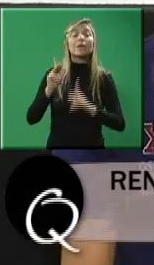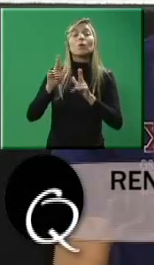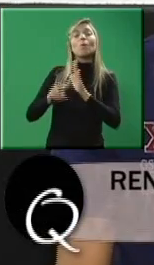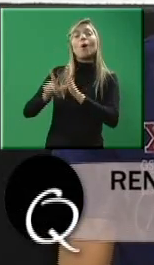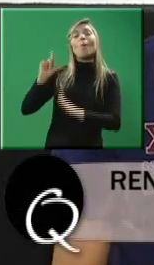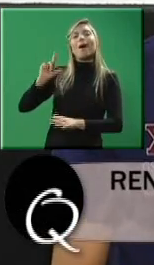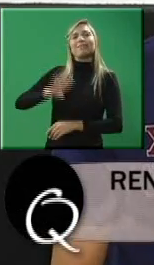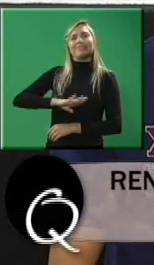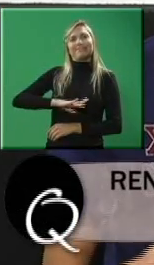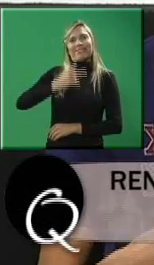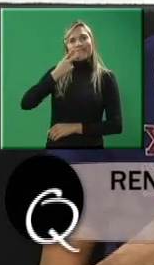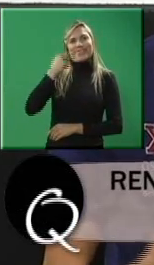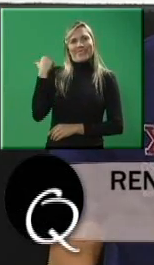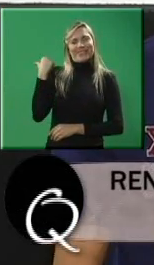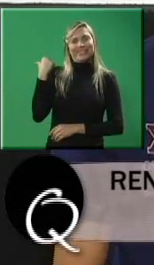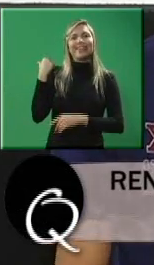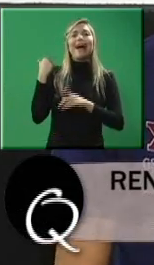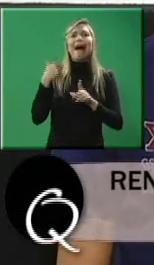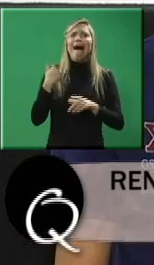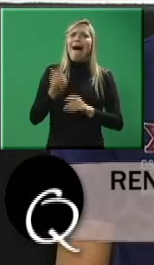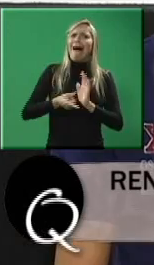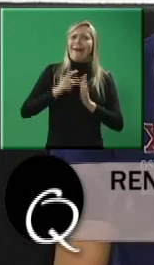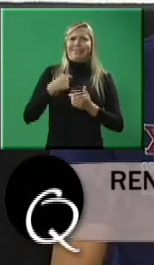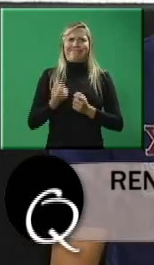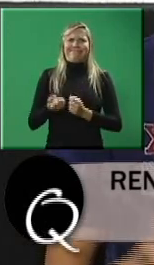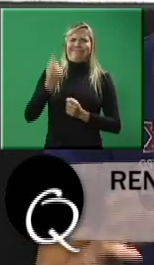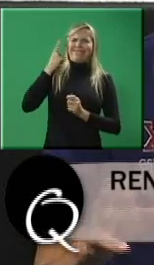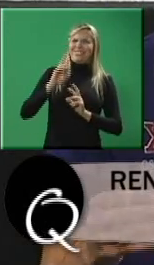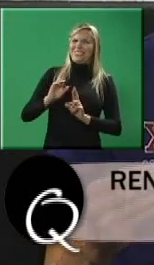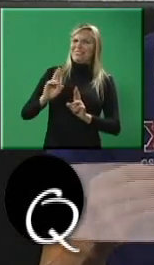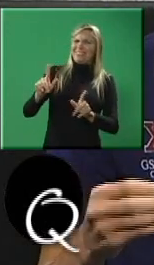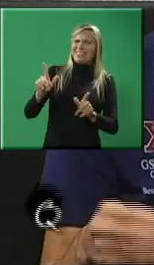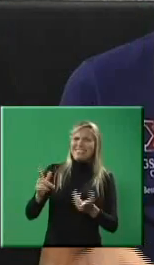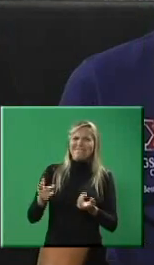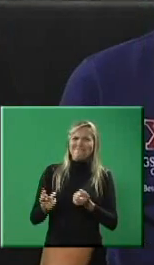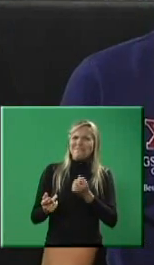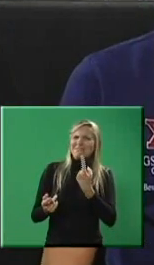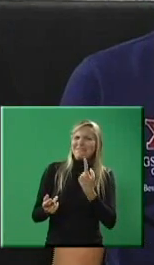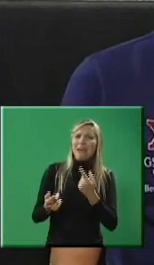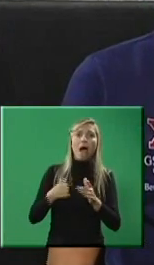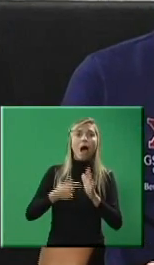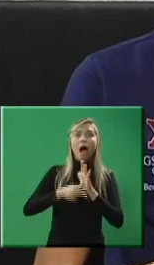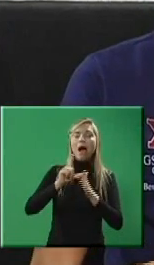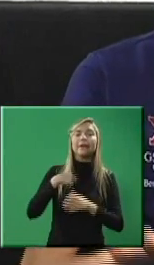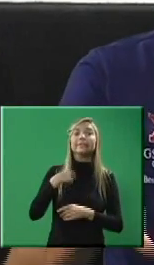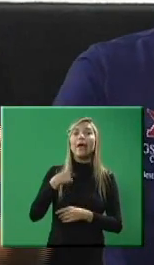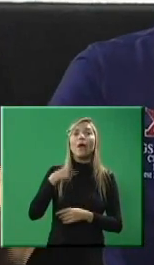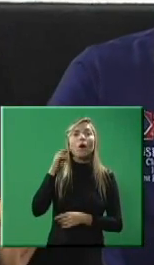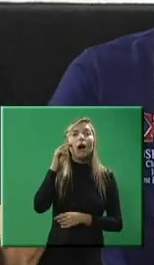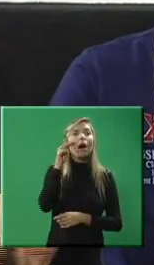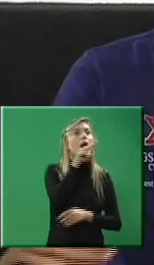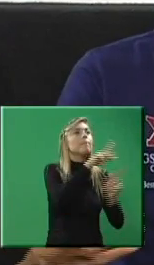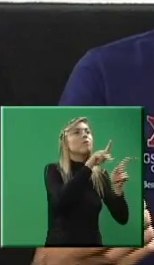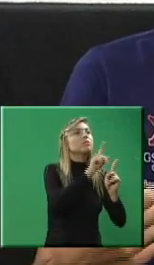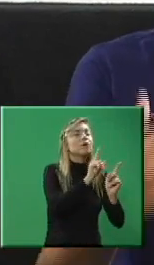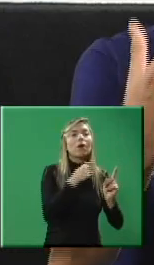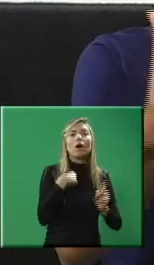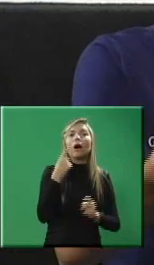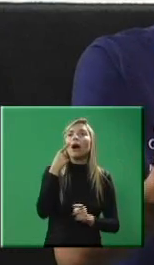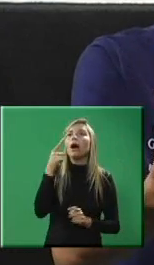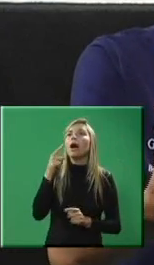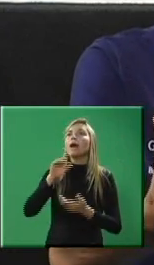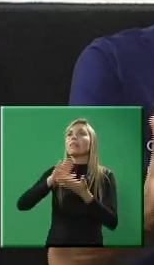disse, a princípio a gente acha diferente, é estranho para a gente. Tanto é que no início eu não prestava muita atenção no professor, eu